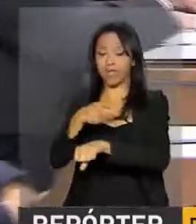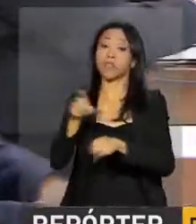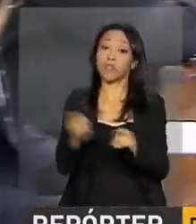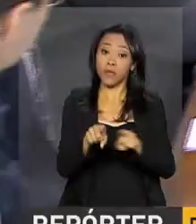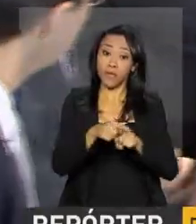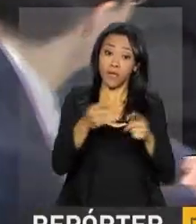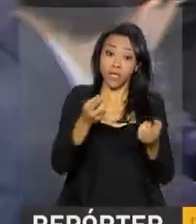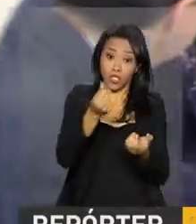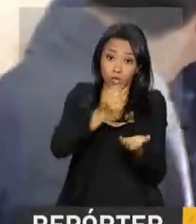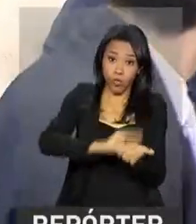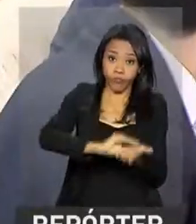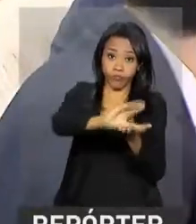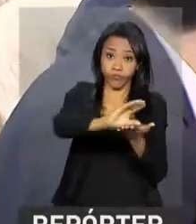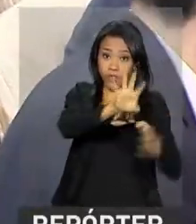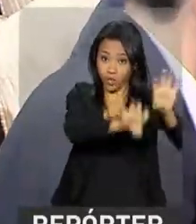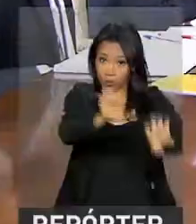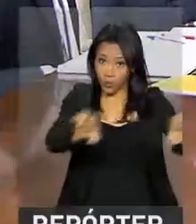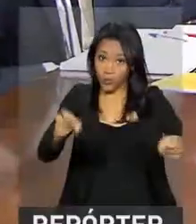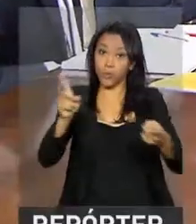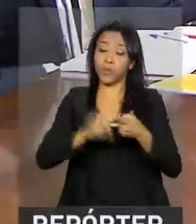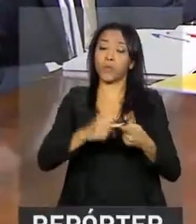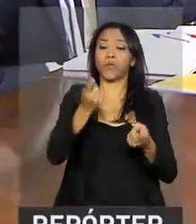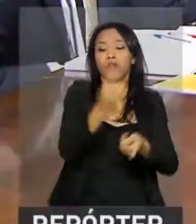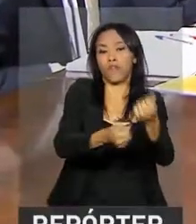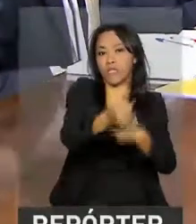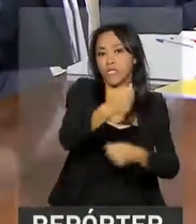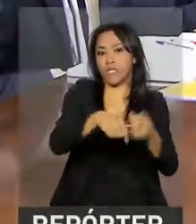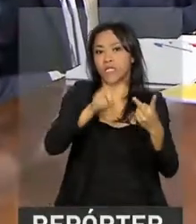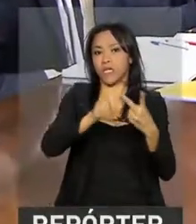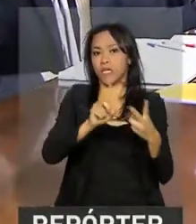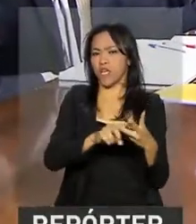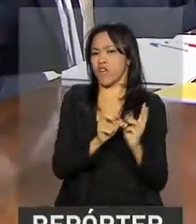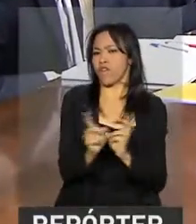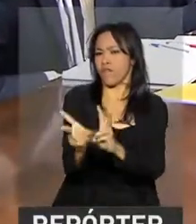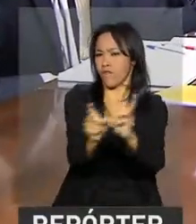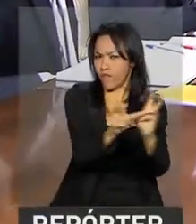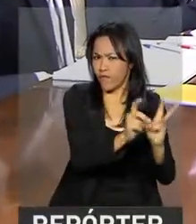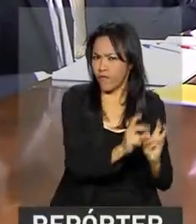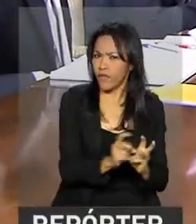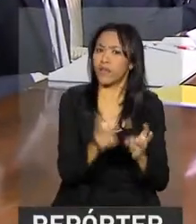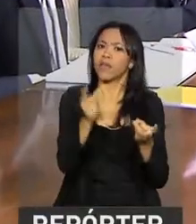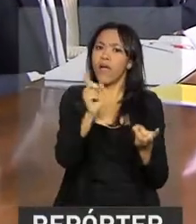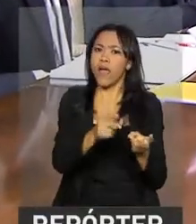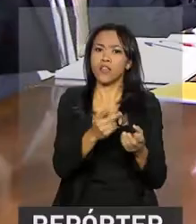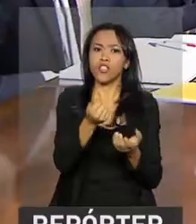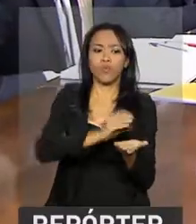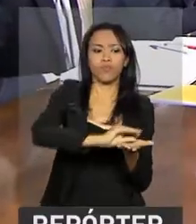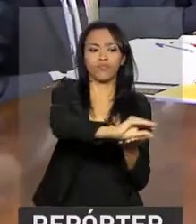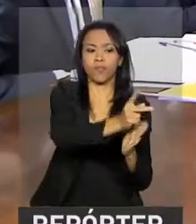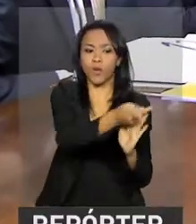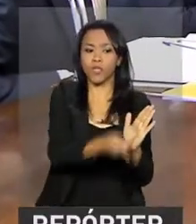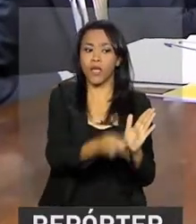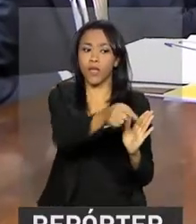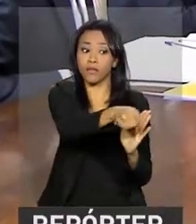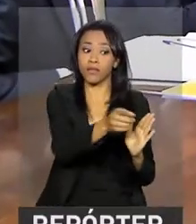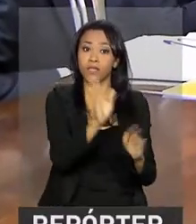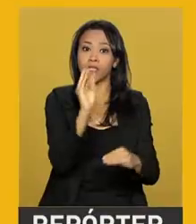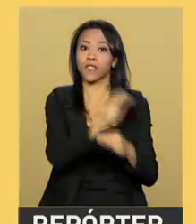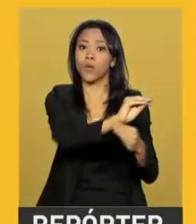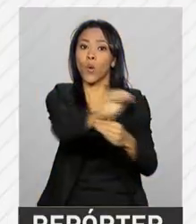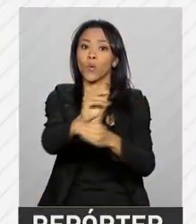infraestrutura serviços financeiros comércio e finanças verdes que são investimentos em projetos que ofereçam benefícios ambientais